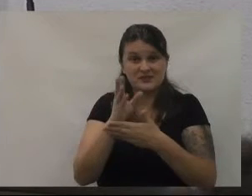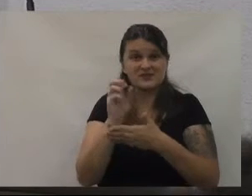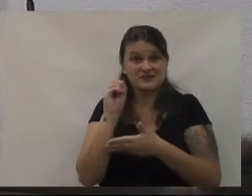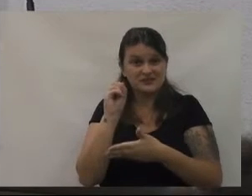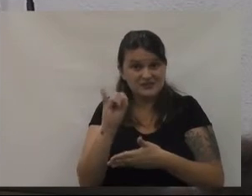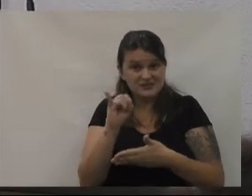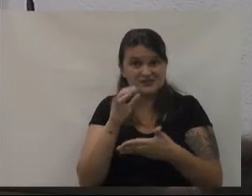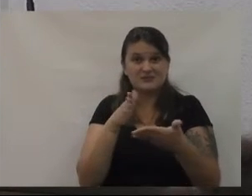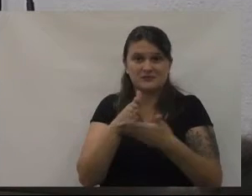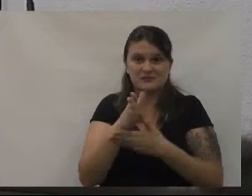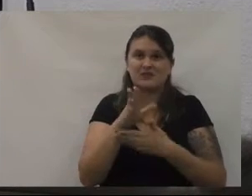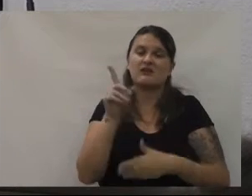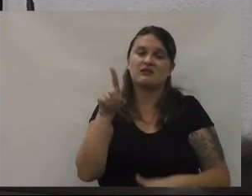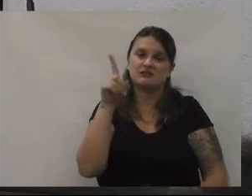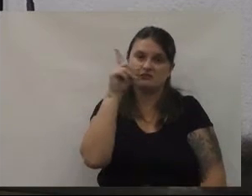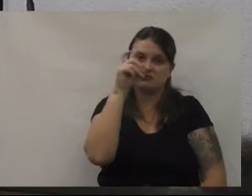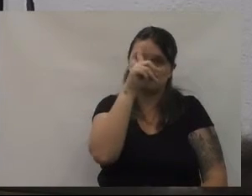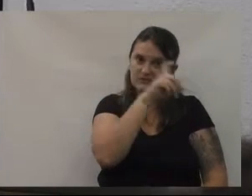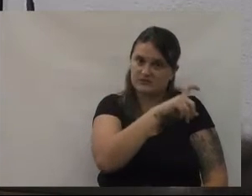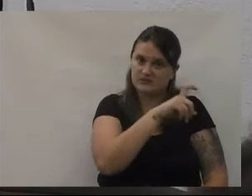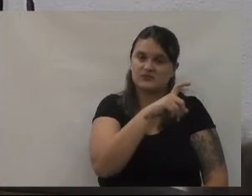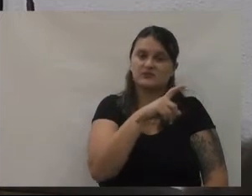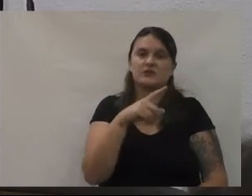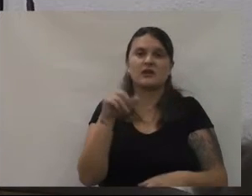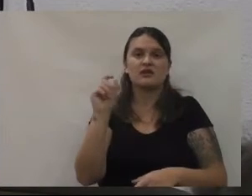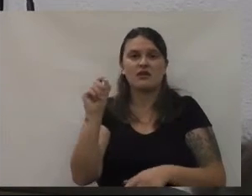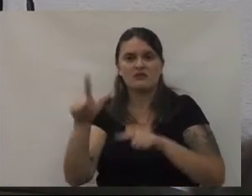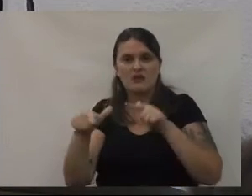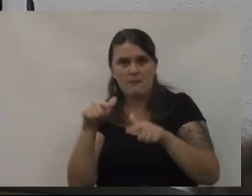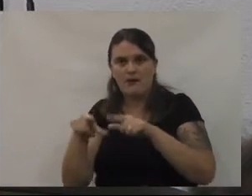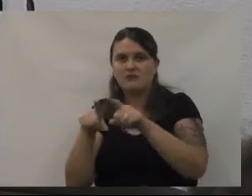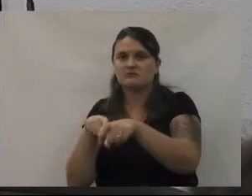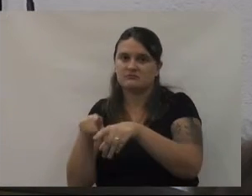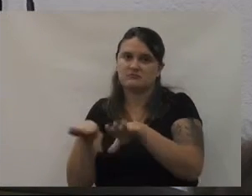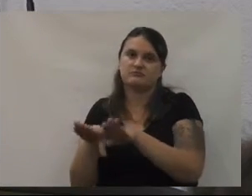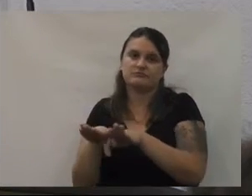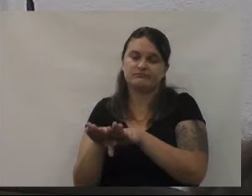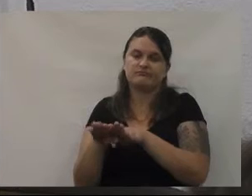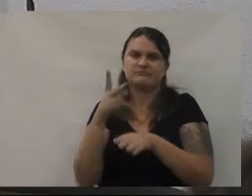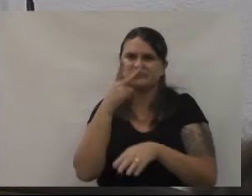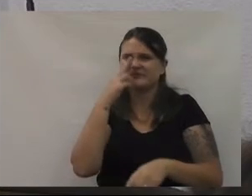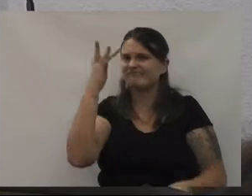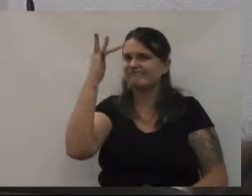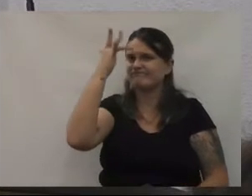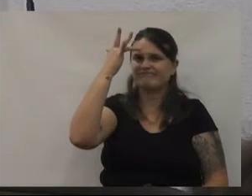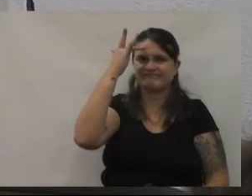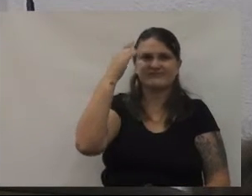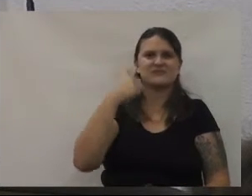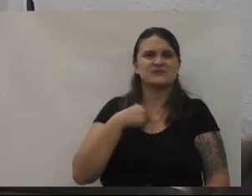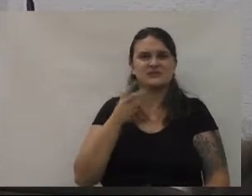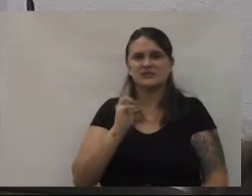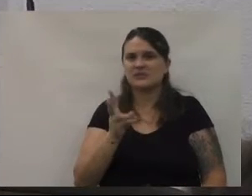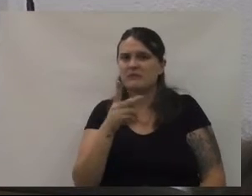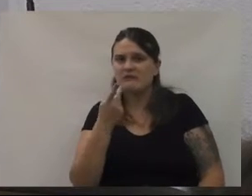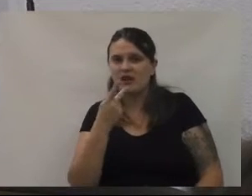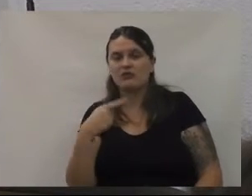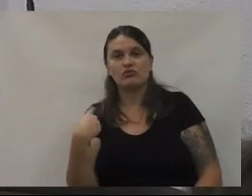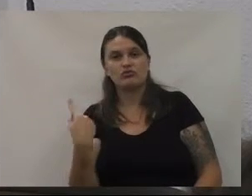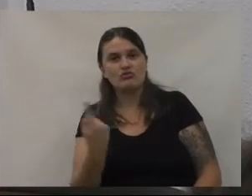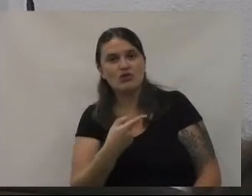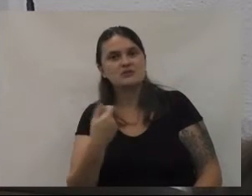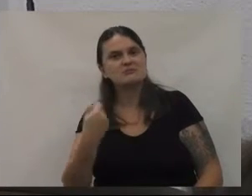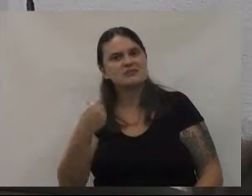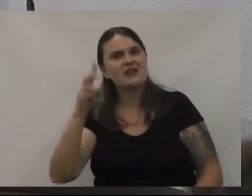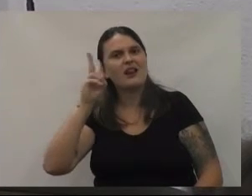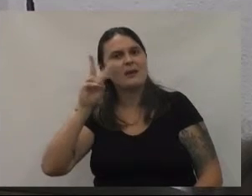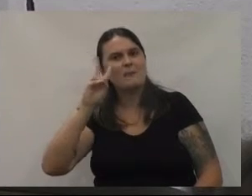passar, vai dificultar para o trabalhador rural também. E veja que absurdo. Eu sempre digo, nós deveríamos lembrar